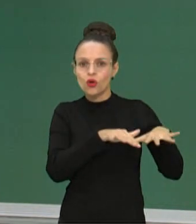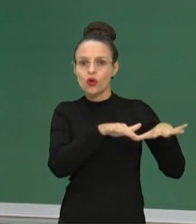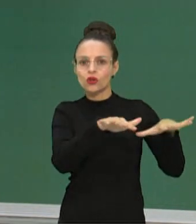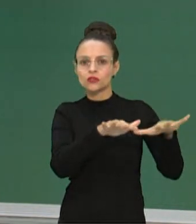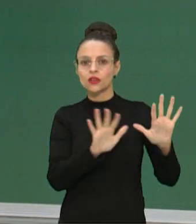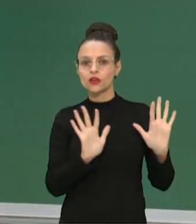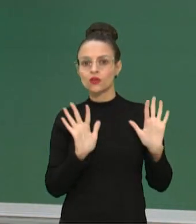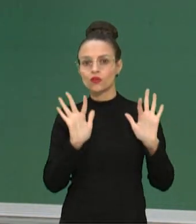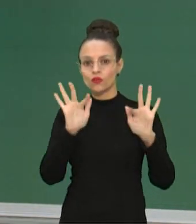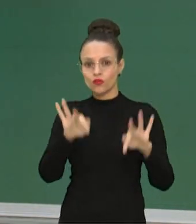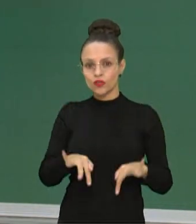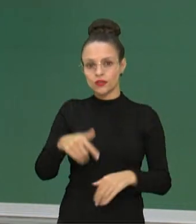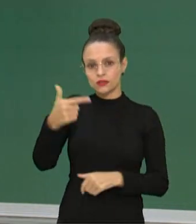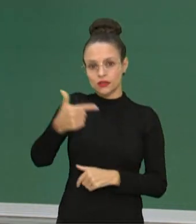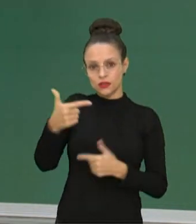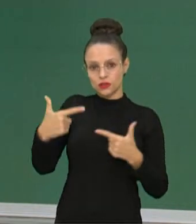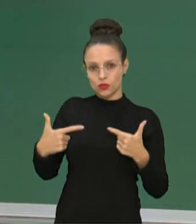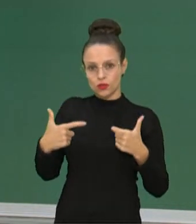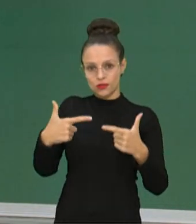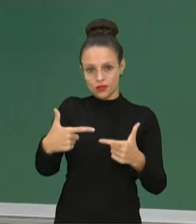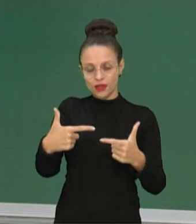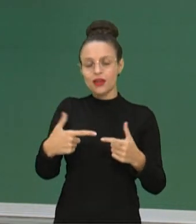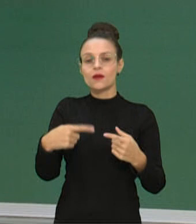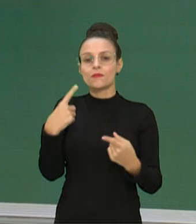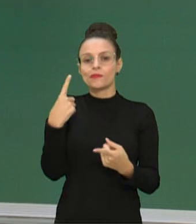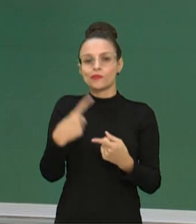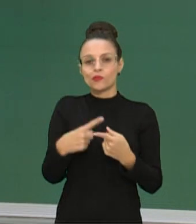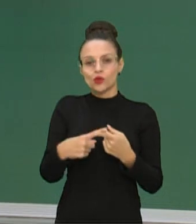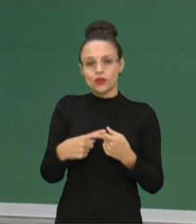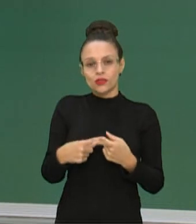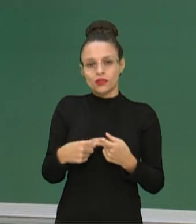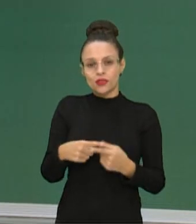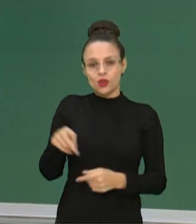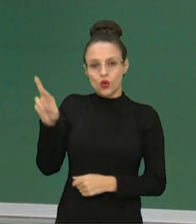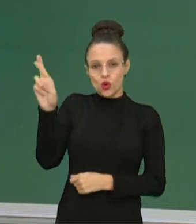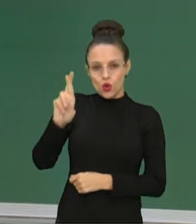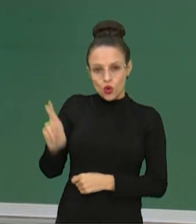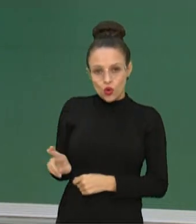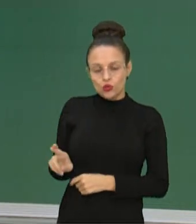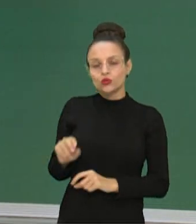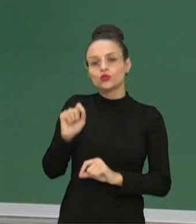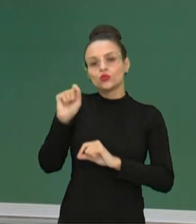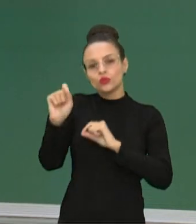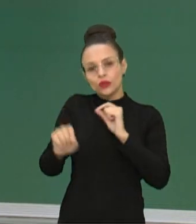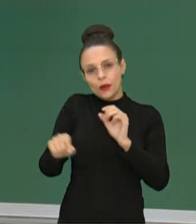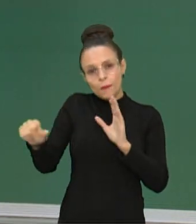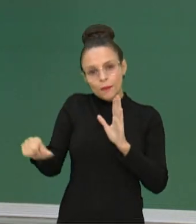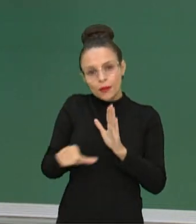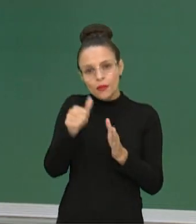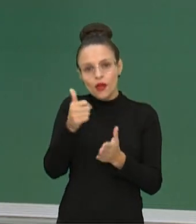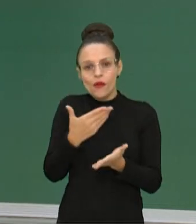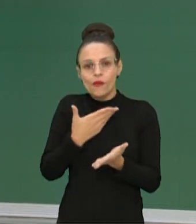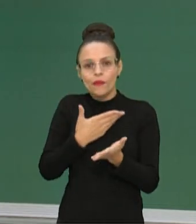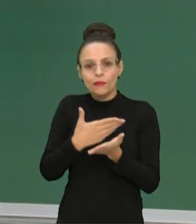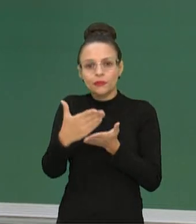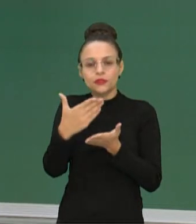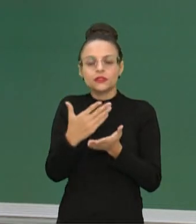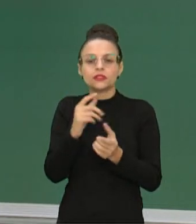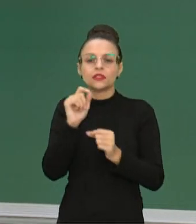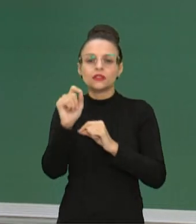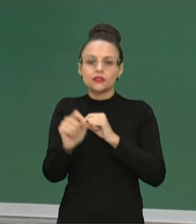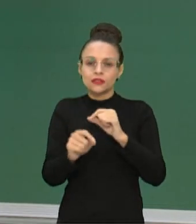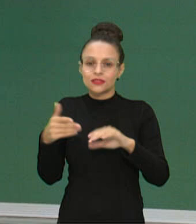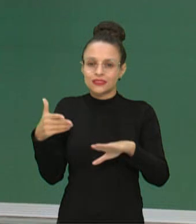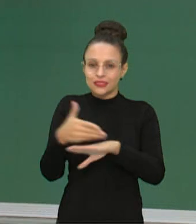fim da Segunda Guerra, porque os russos, os soviéticos, são os primeiros a entrarem